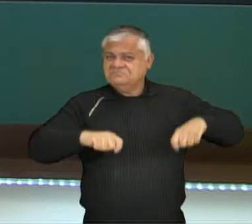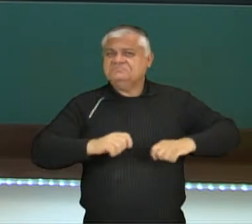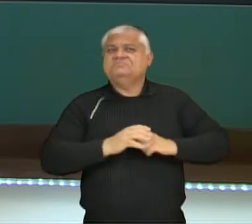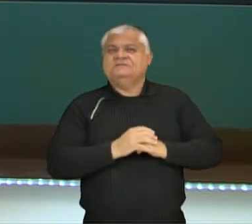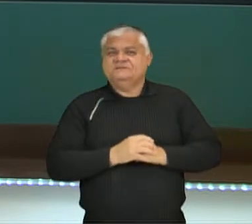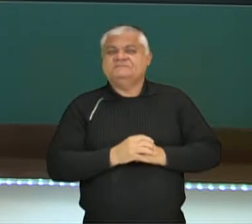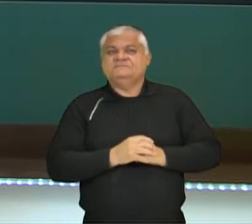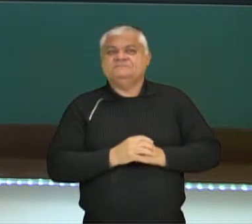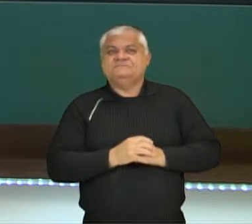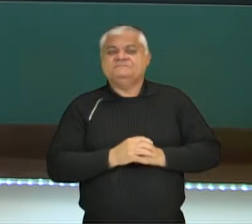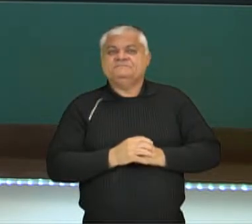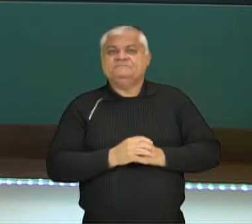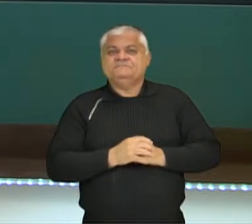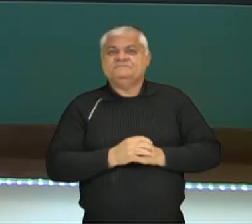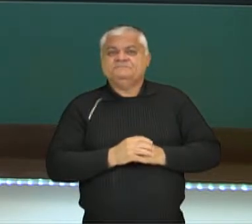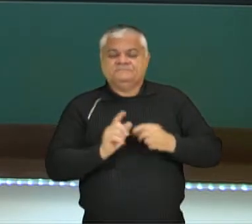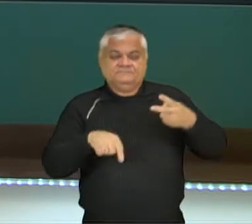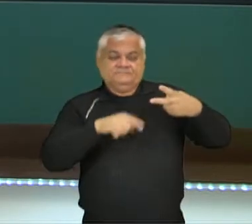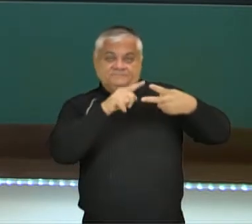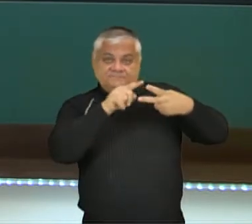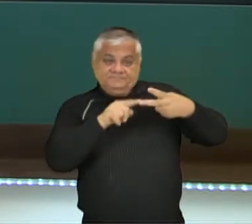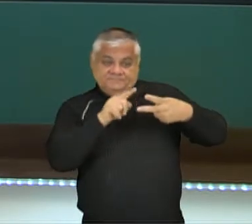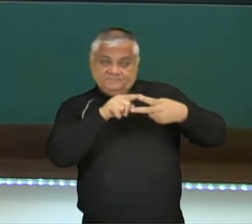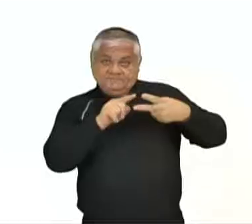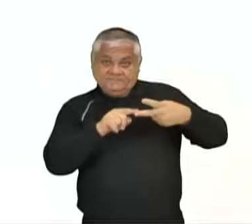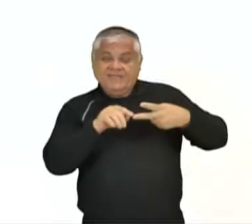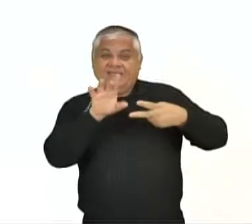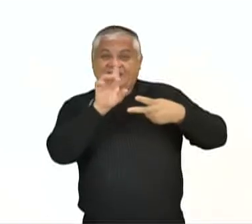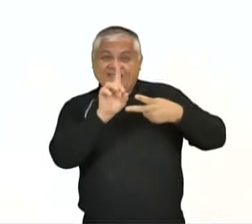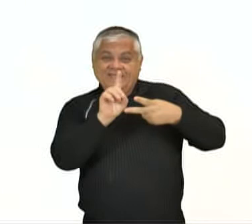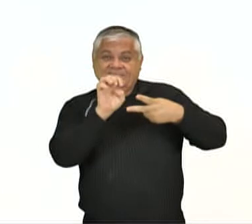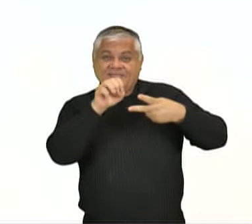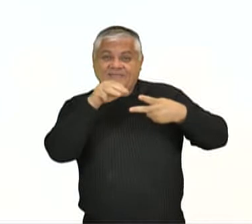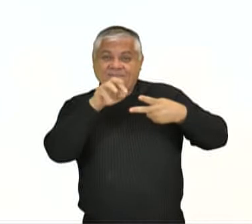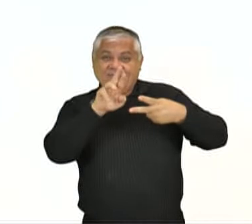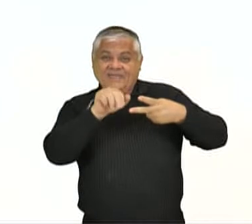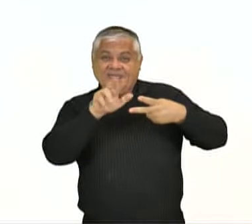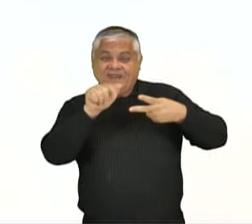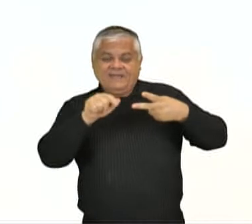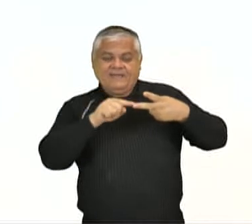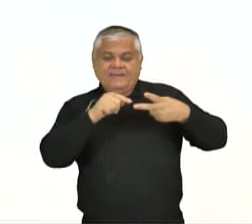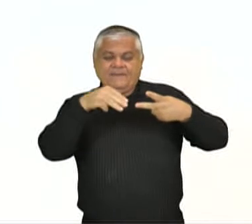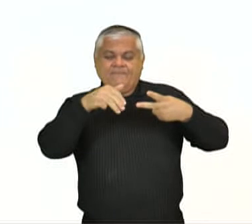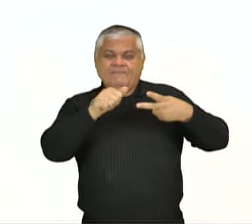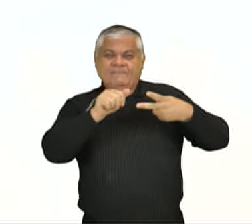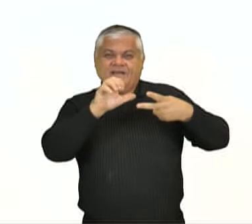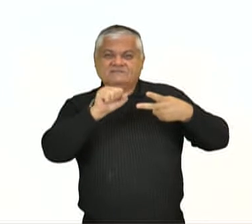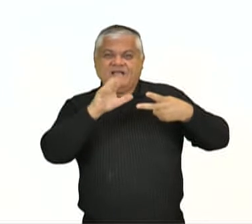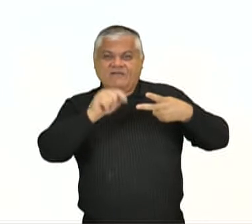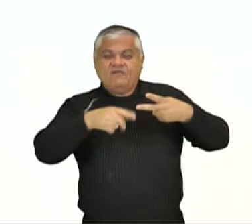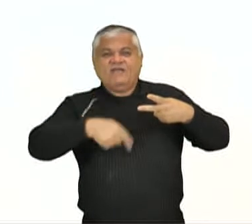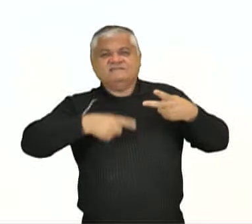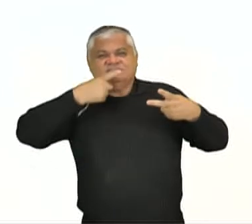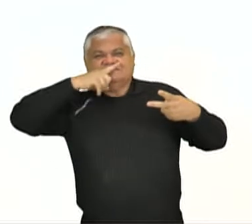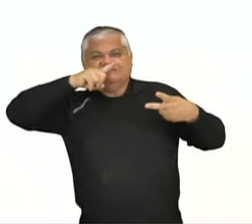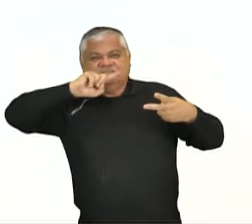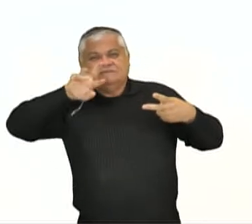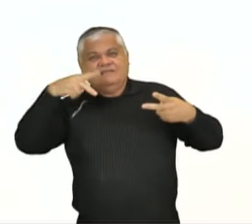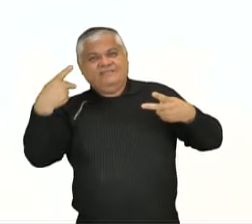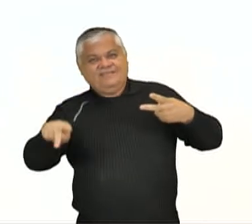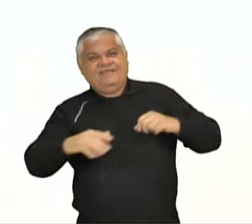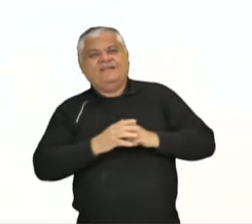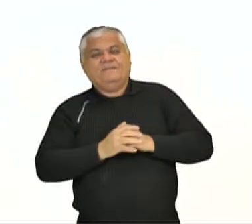excelente. Tanto o demerara quanto o mascavo são extraídos da cana e tem grãos